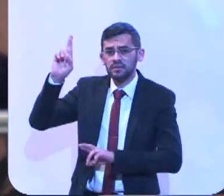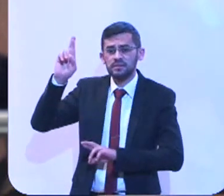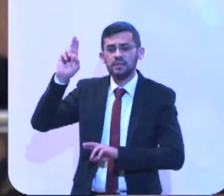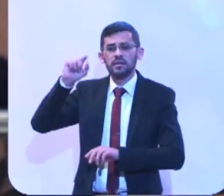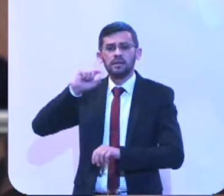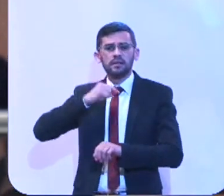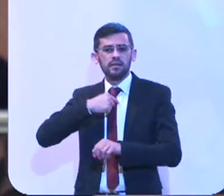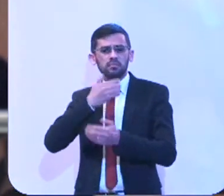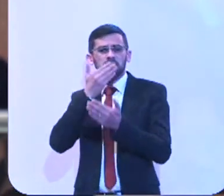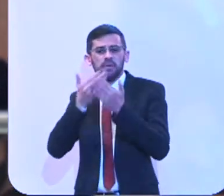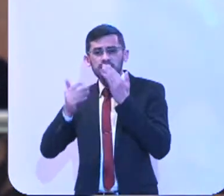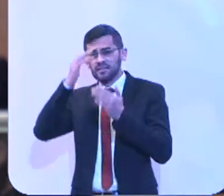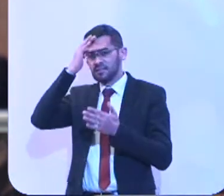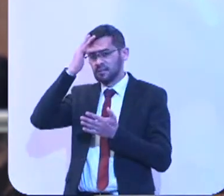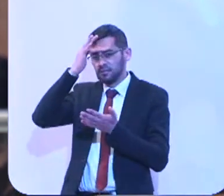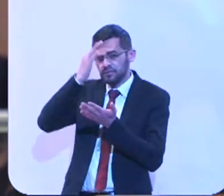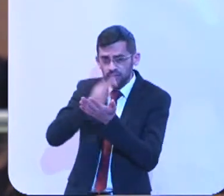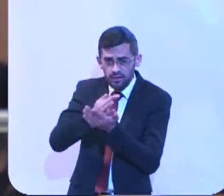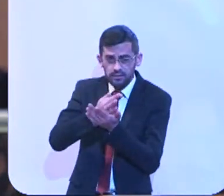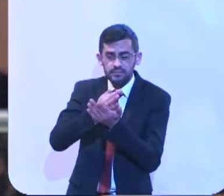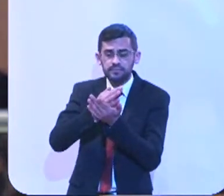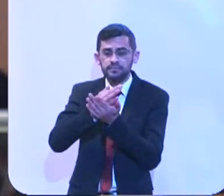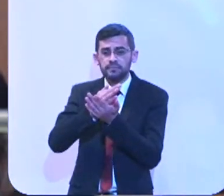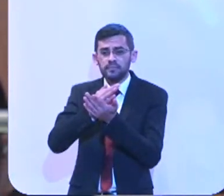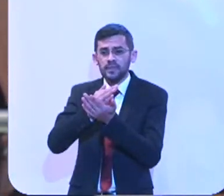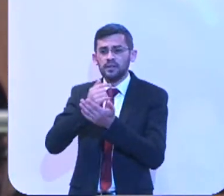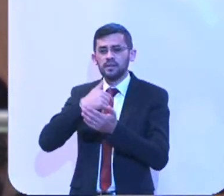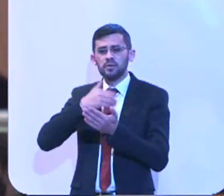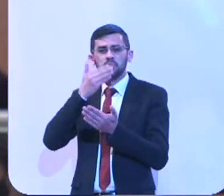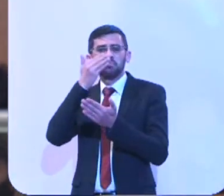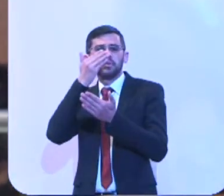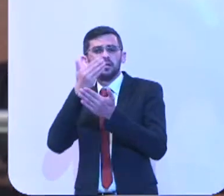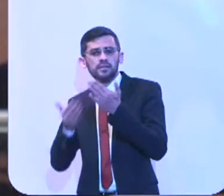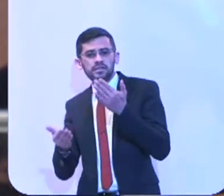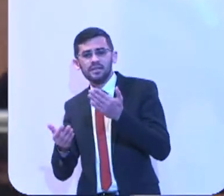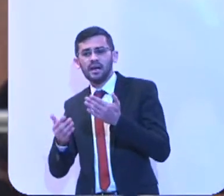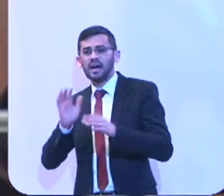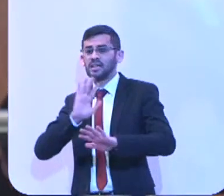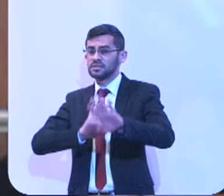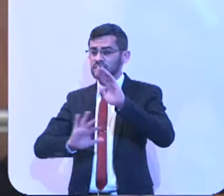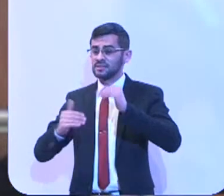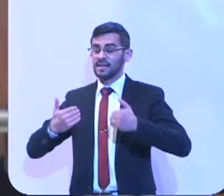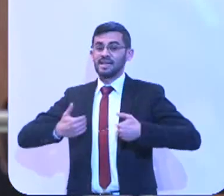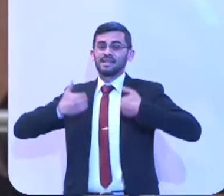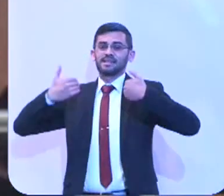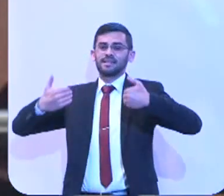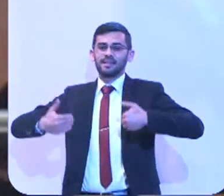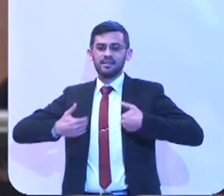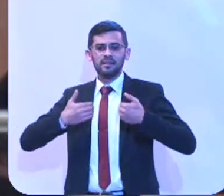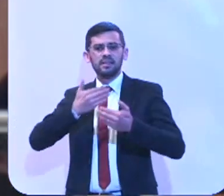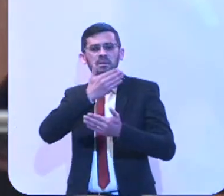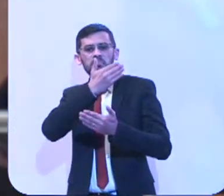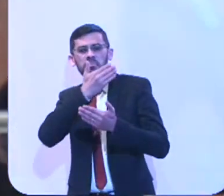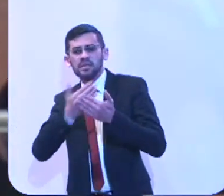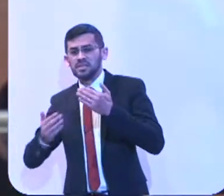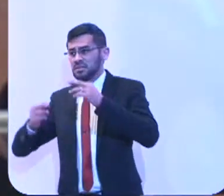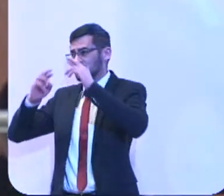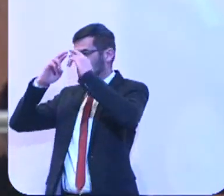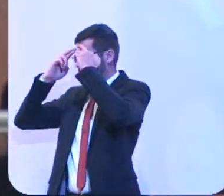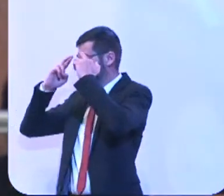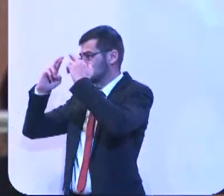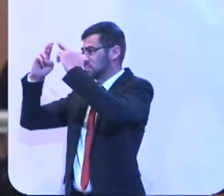Eu perdi a fé. Eu perdi talvez a alegria, perdi a